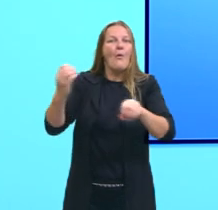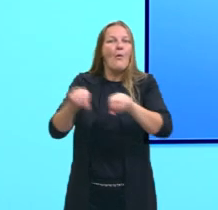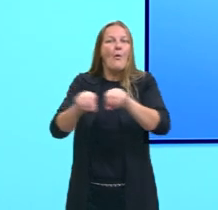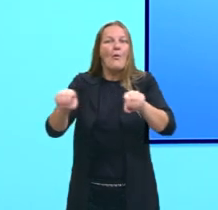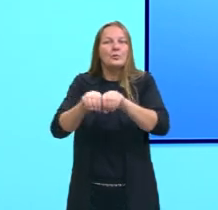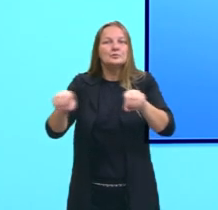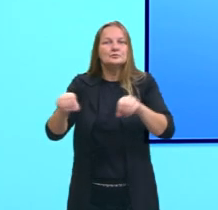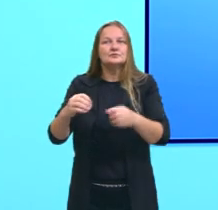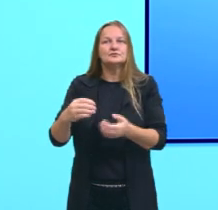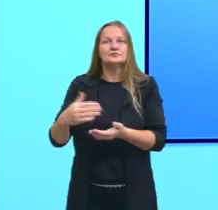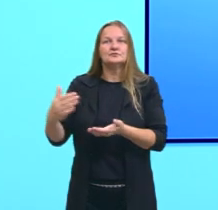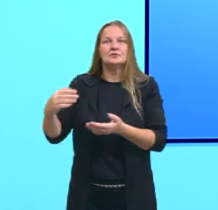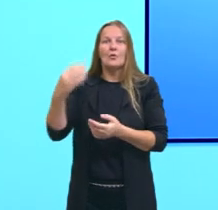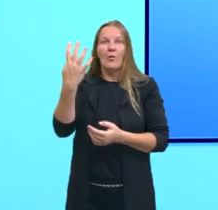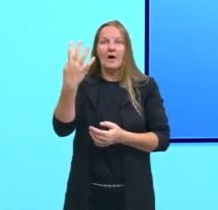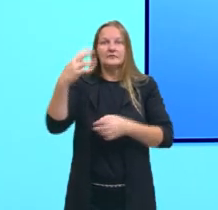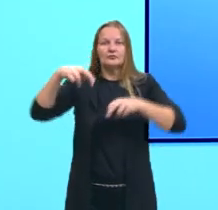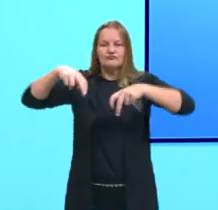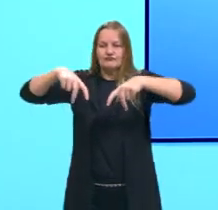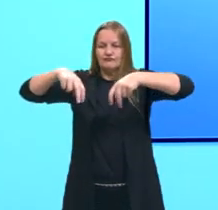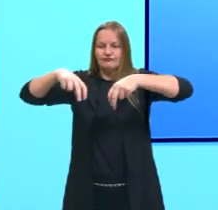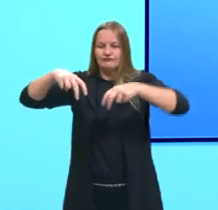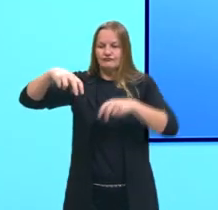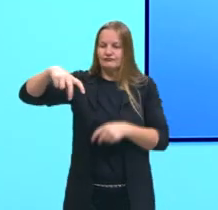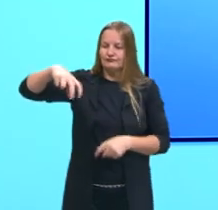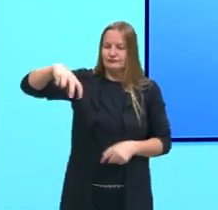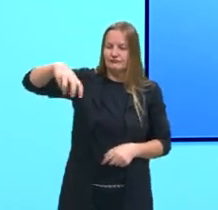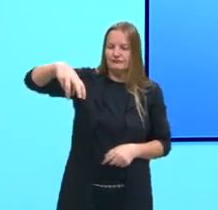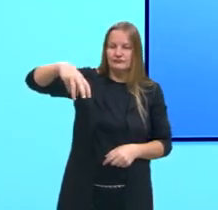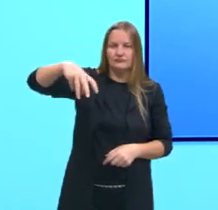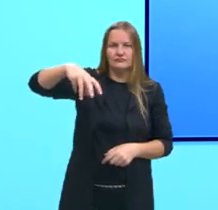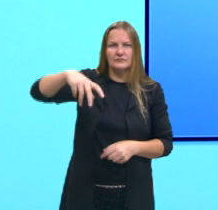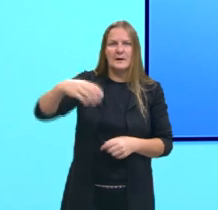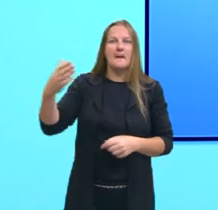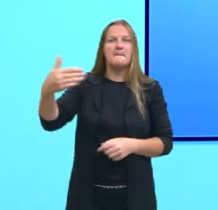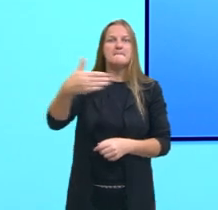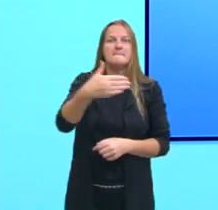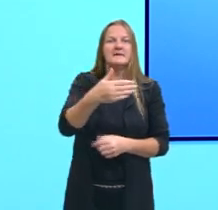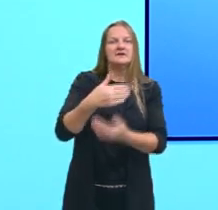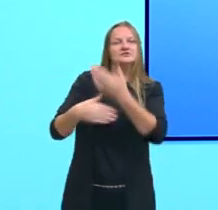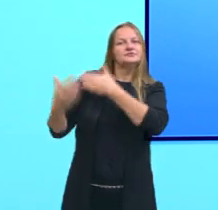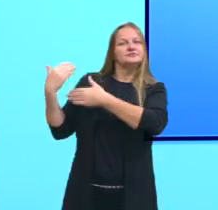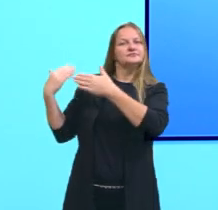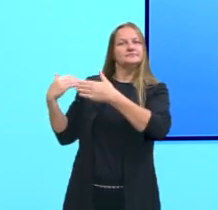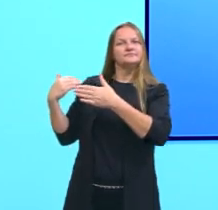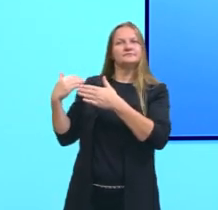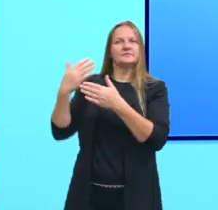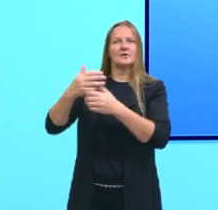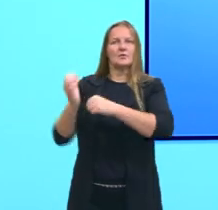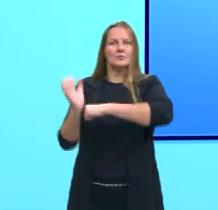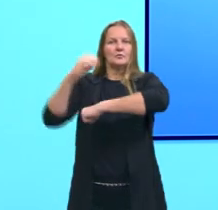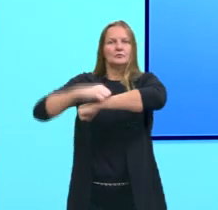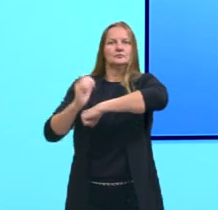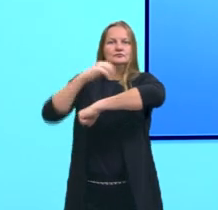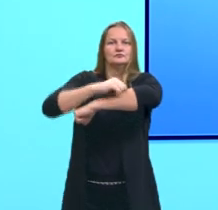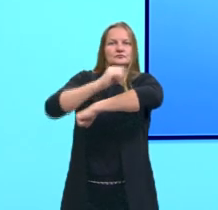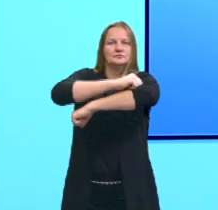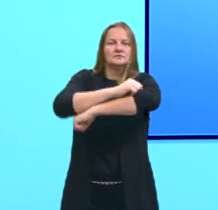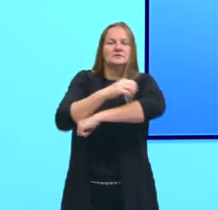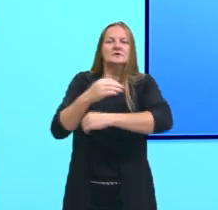essa novidade quatro membros aí os peixes ósseos Ficaram para trás de anfíbios em diante